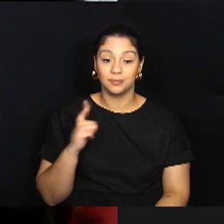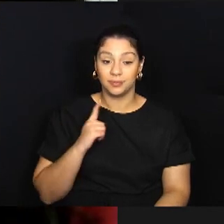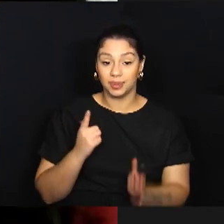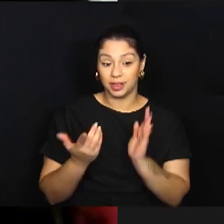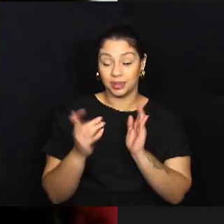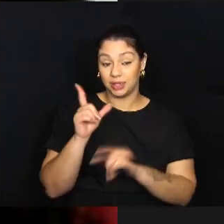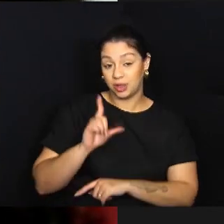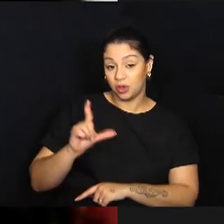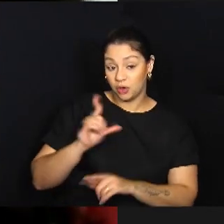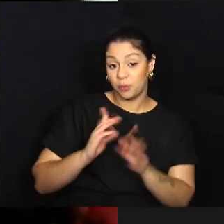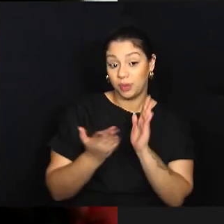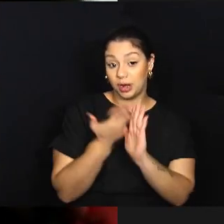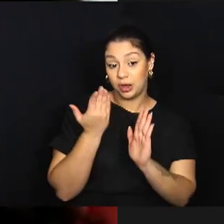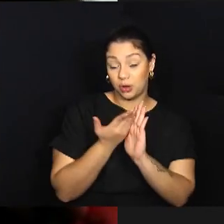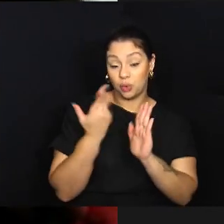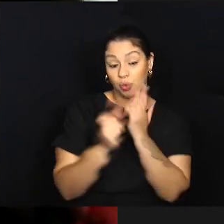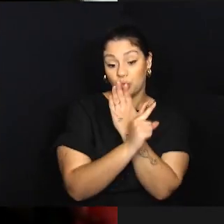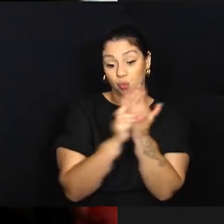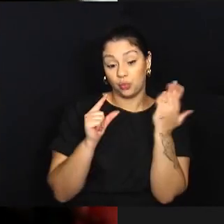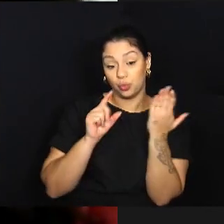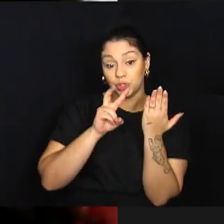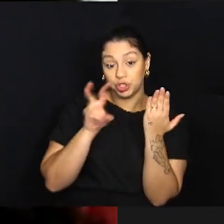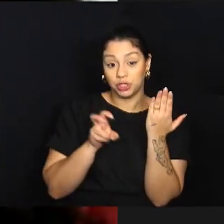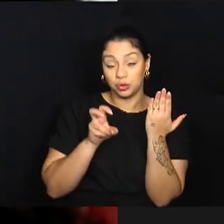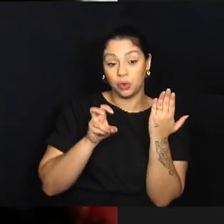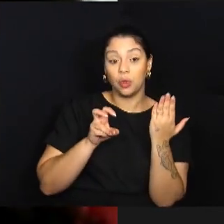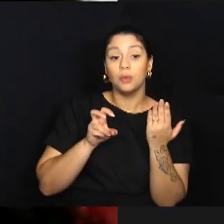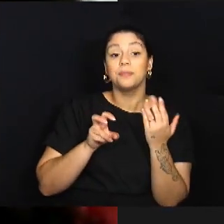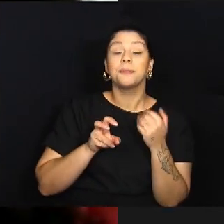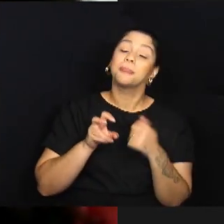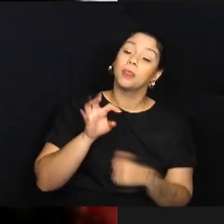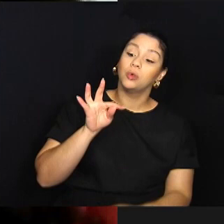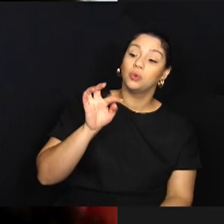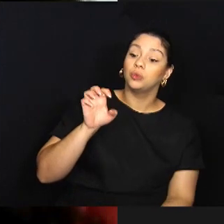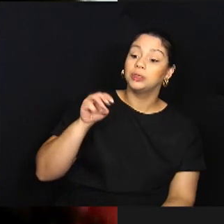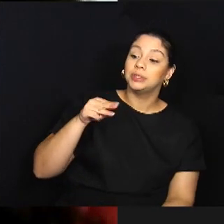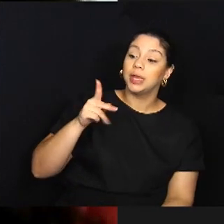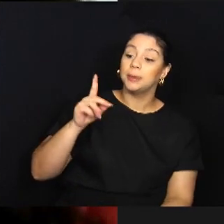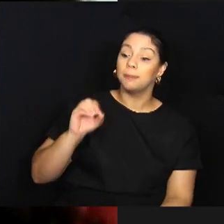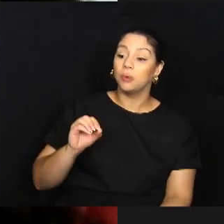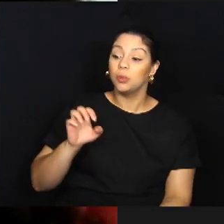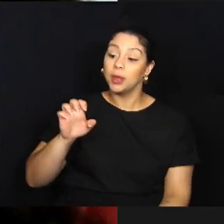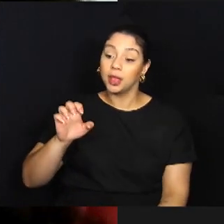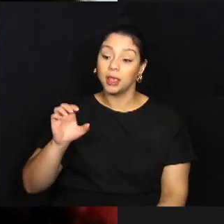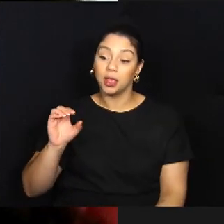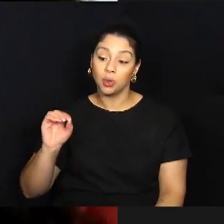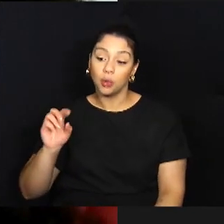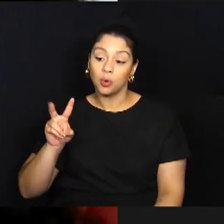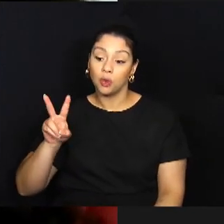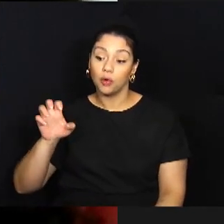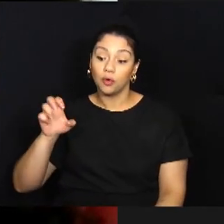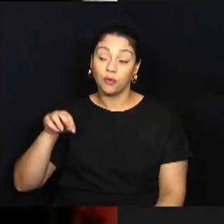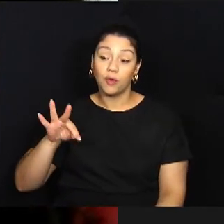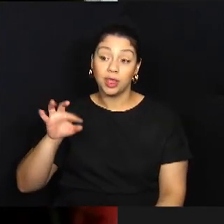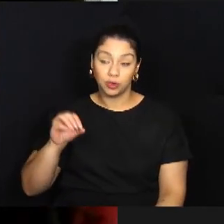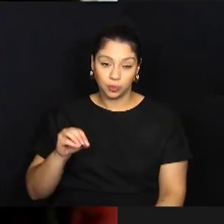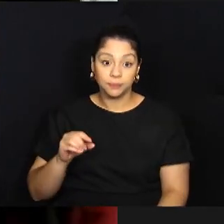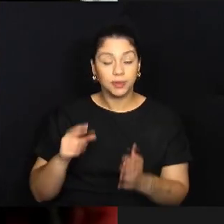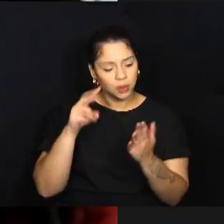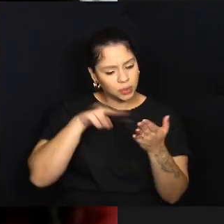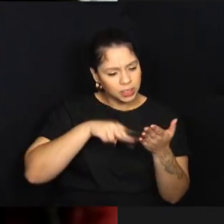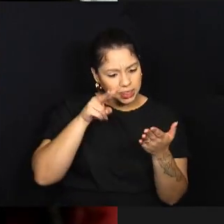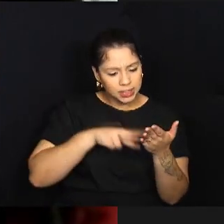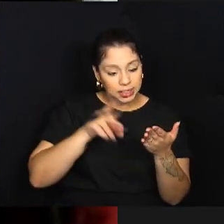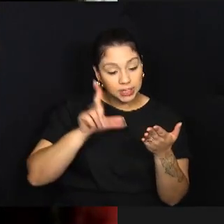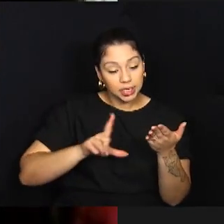Veríssimo. E fiquei com muita vontade de conhecer o Rio Grande do Sul, por conta da forma como ele descrevia os lugares, os ambientes,